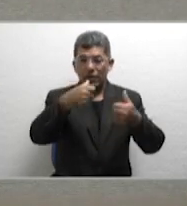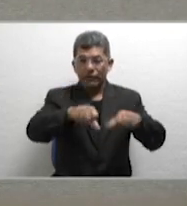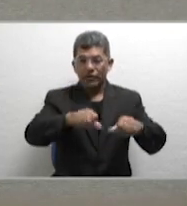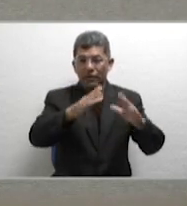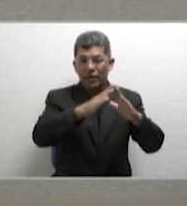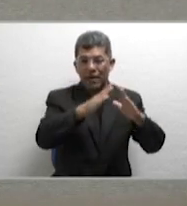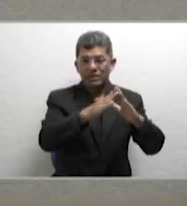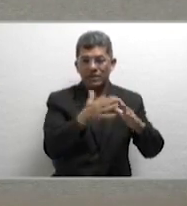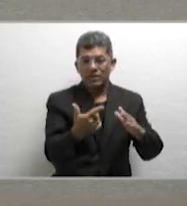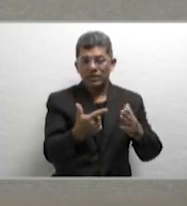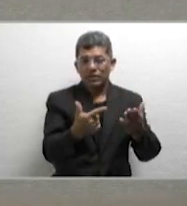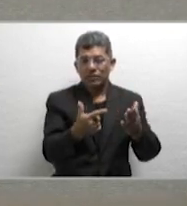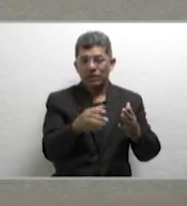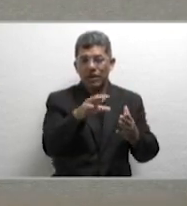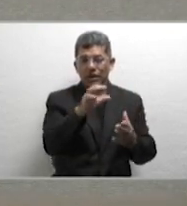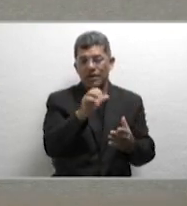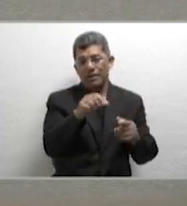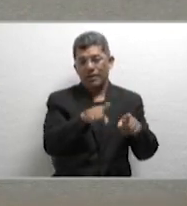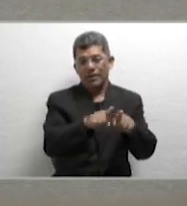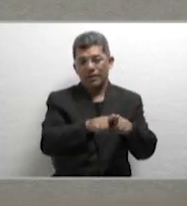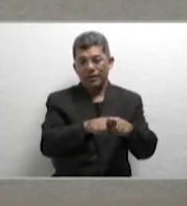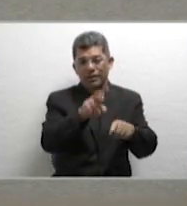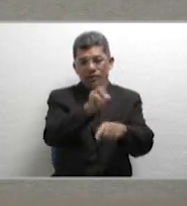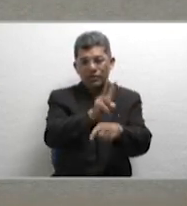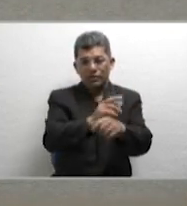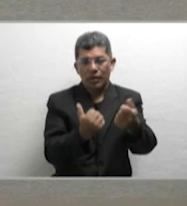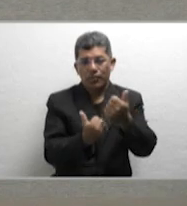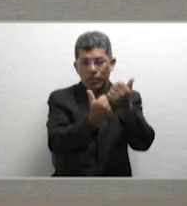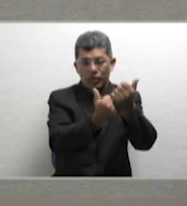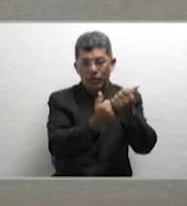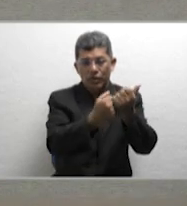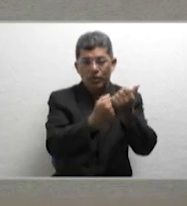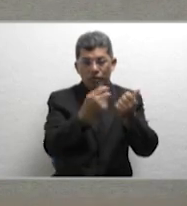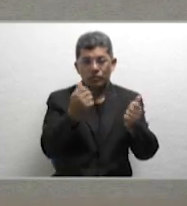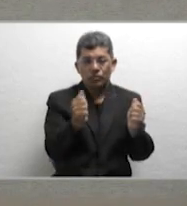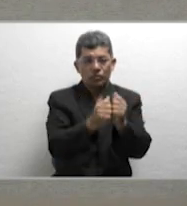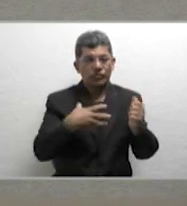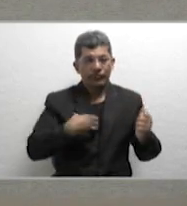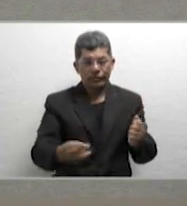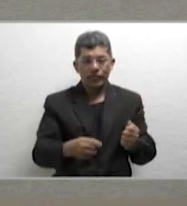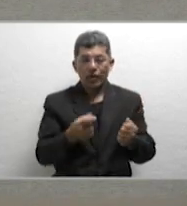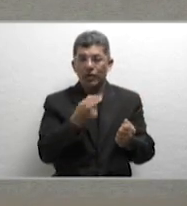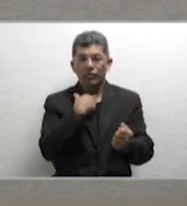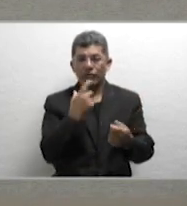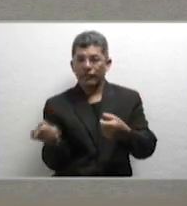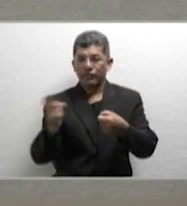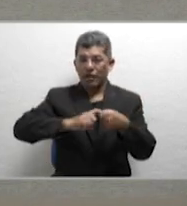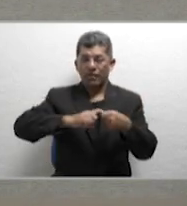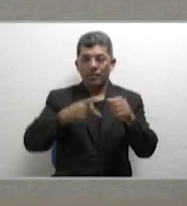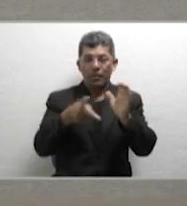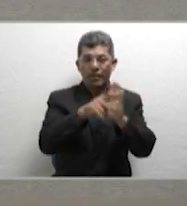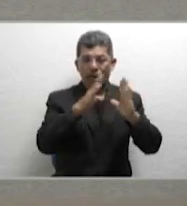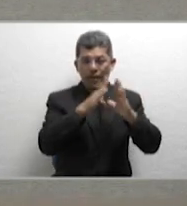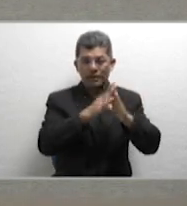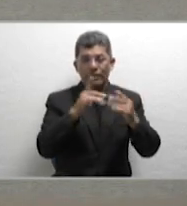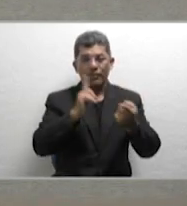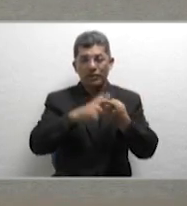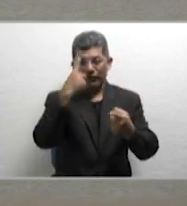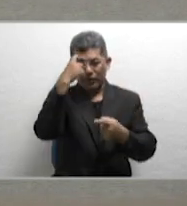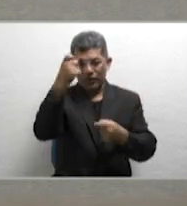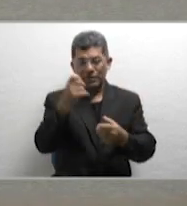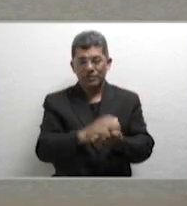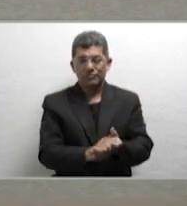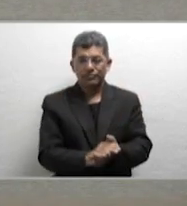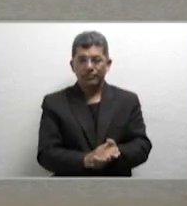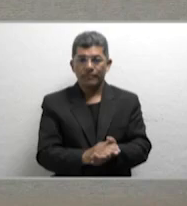filhos, porque perderam a sua casa ou não conseguiram voltar para casa por questão de violência doméstica. Isso é uma política